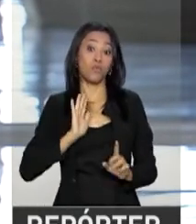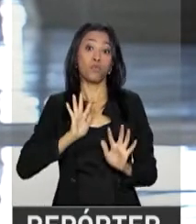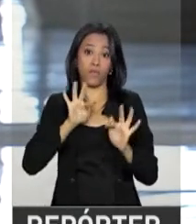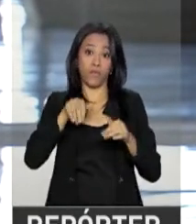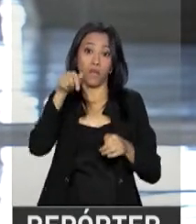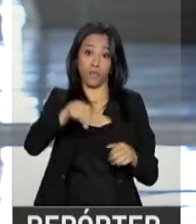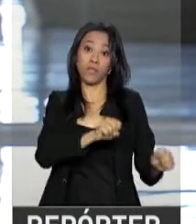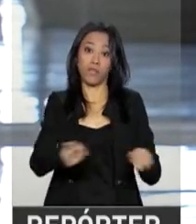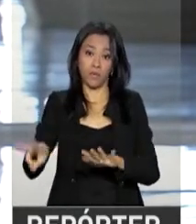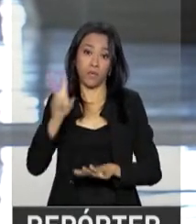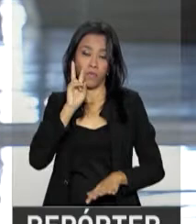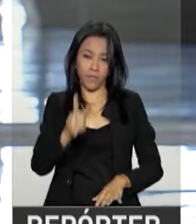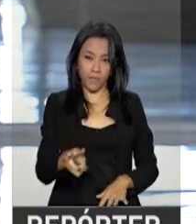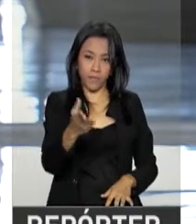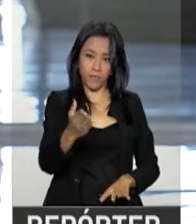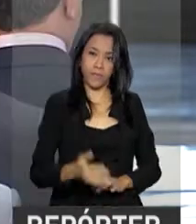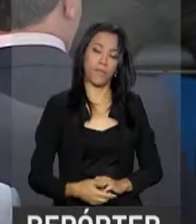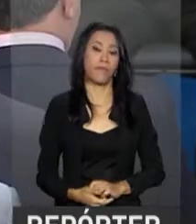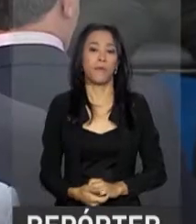Vamos ver na reportagem.